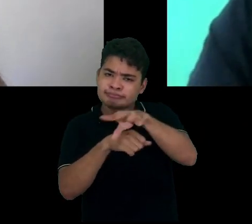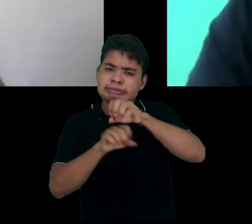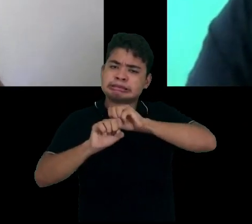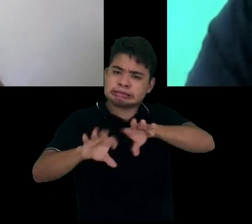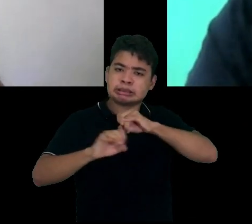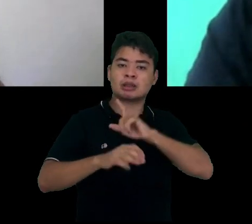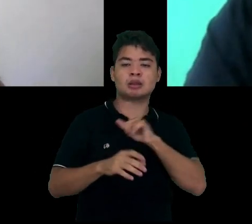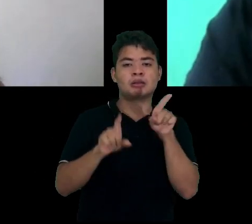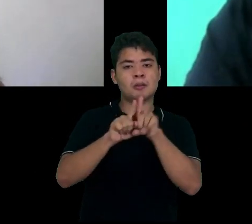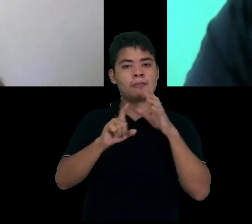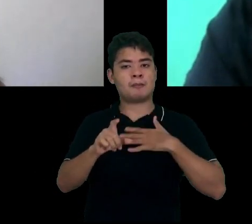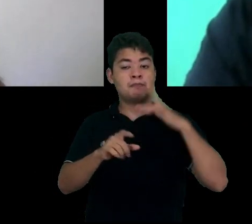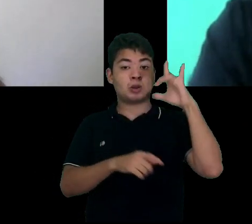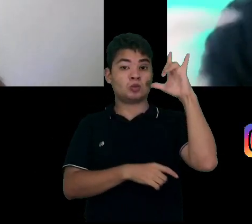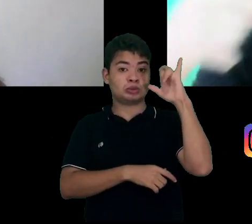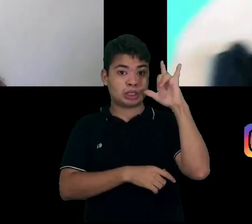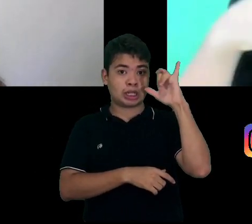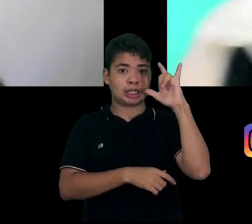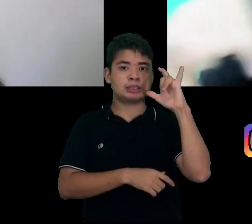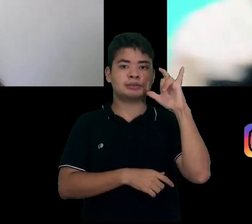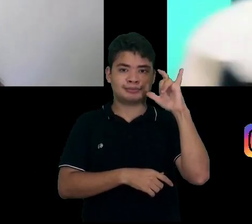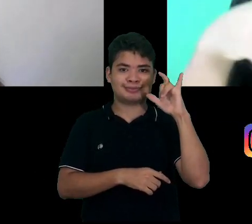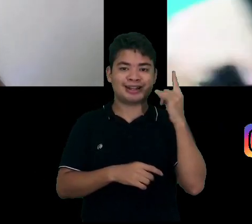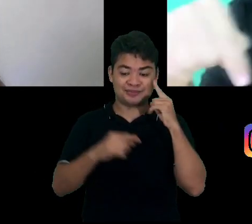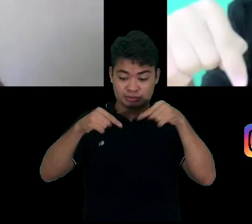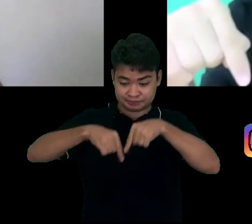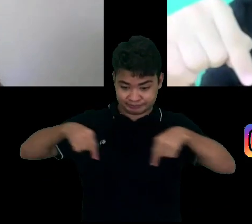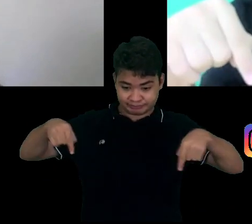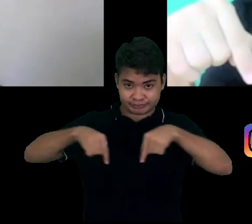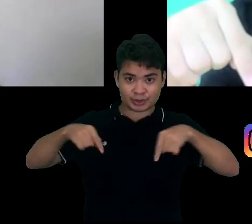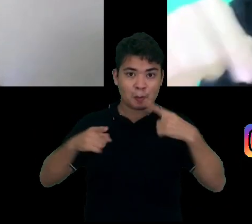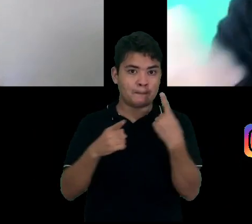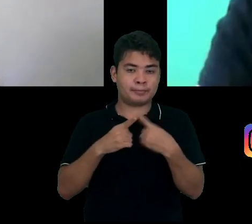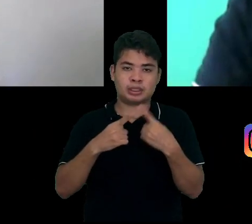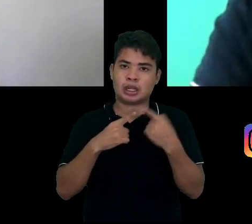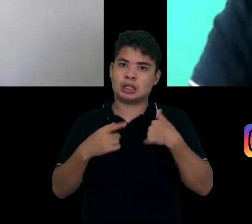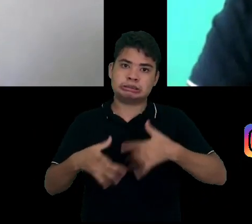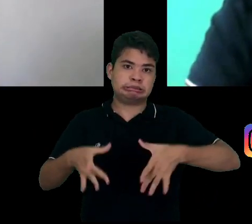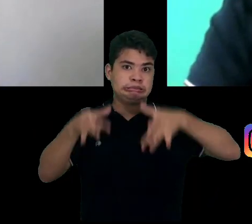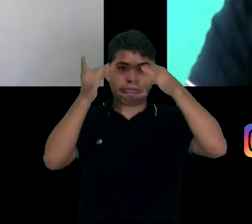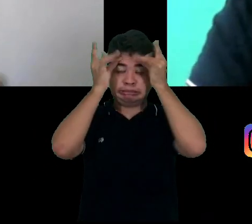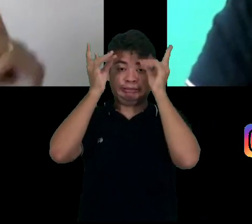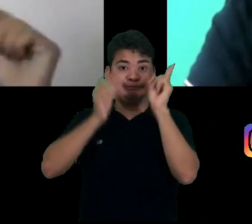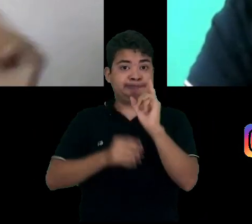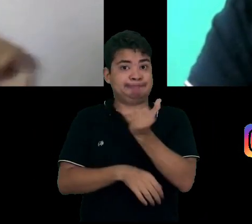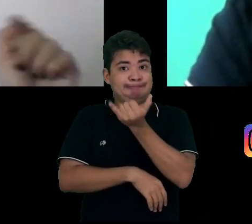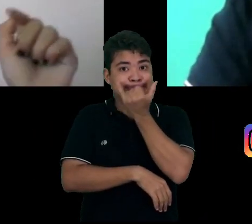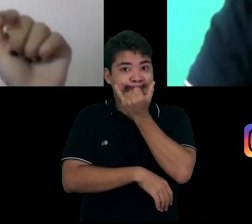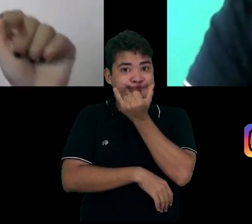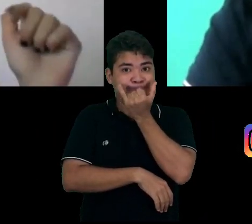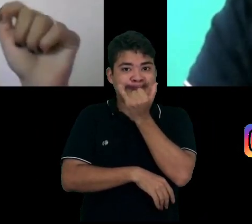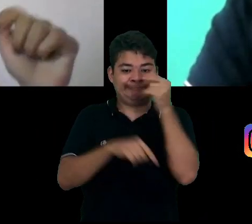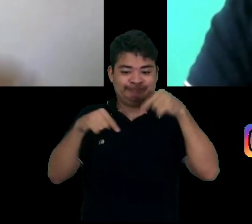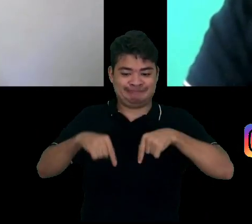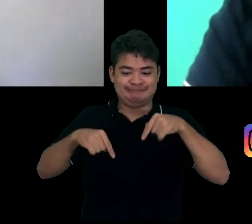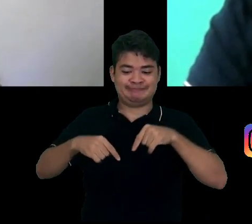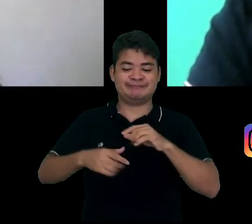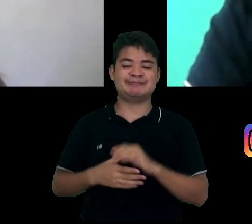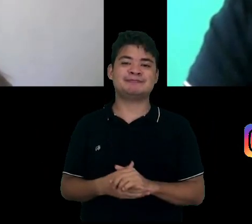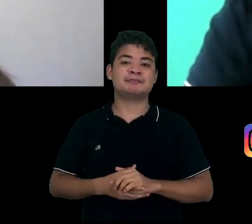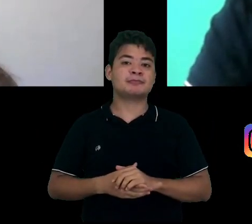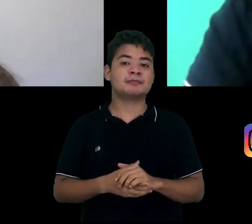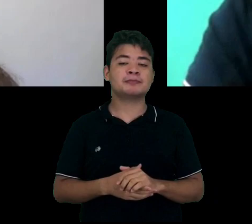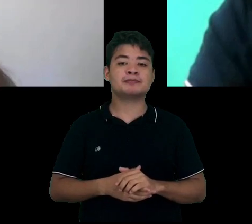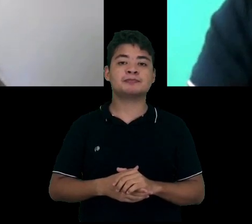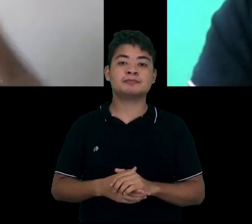meu Instagram também, que eu vou deixar aqui embaixo, porque eu não estou com Isso, ele decorado. a gente vai colocar aqui, tá bom, gente? Embaixo do Isso.